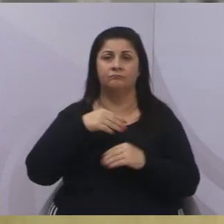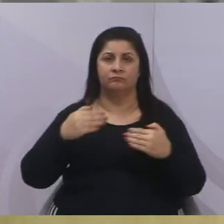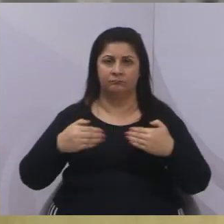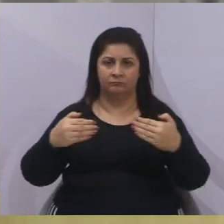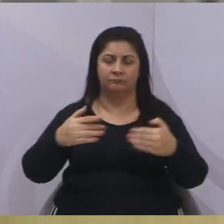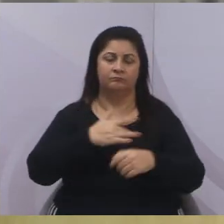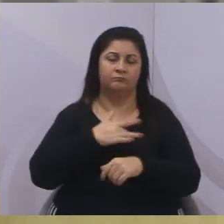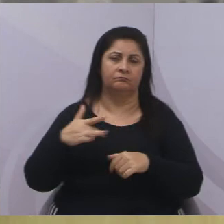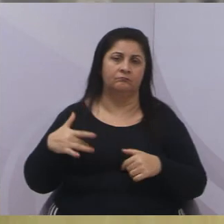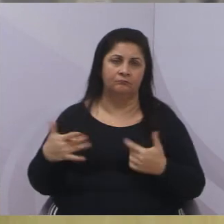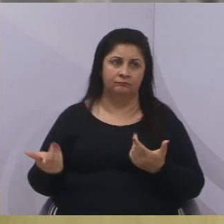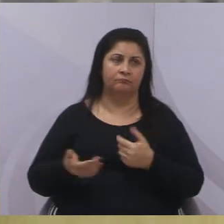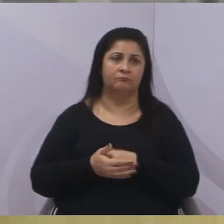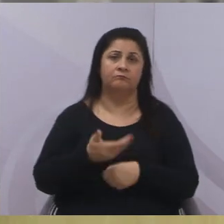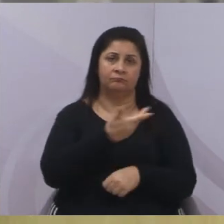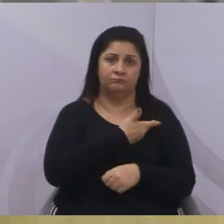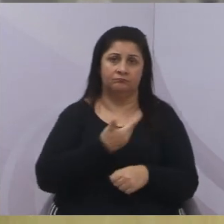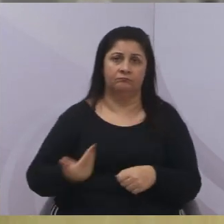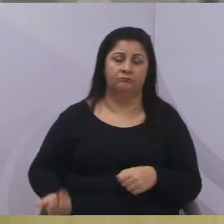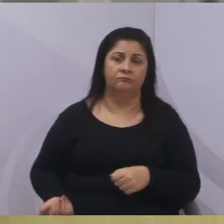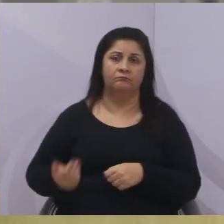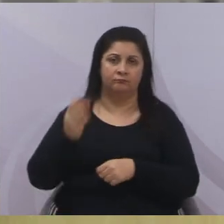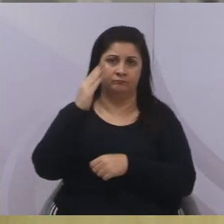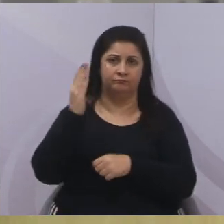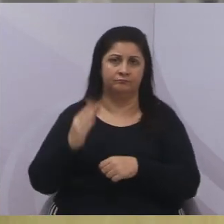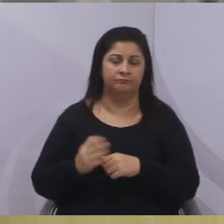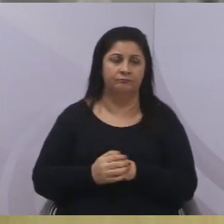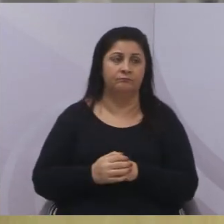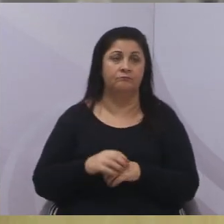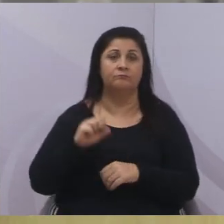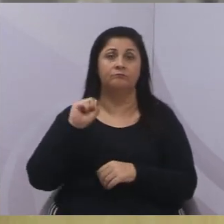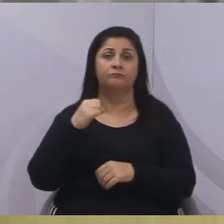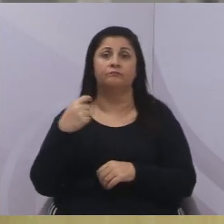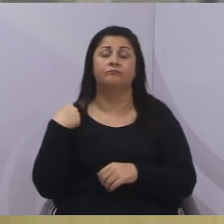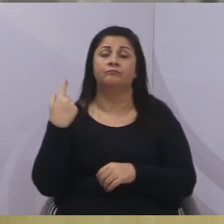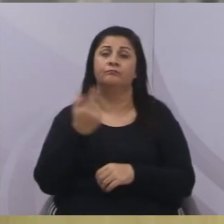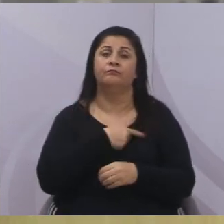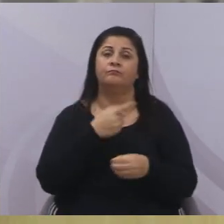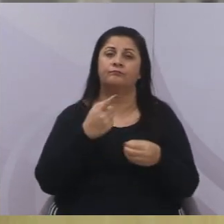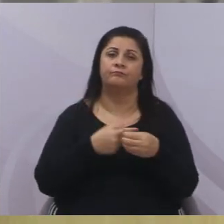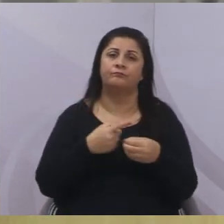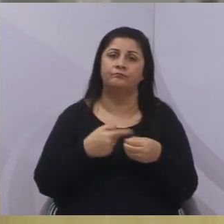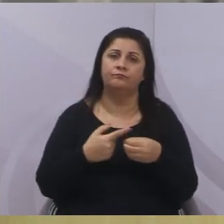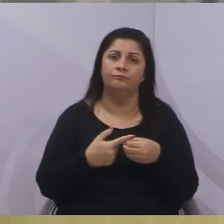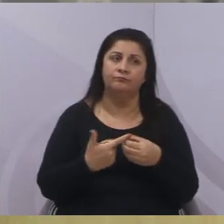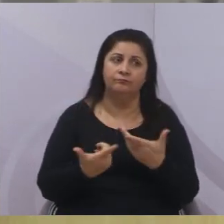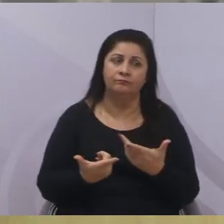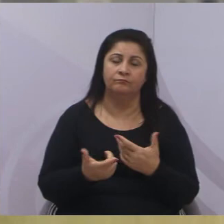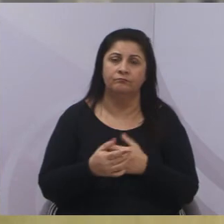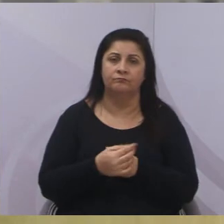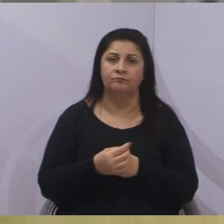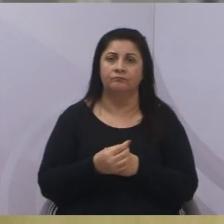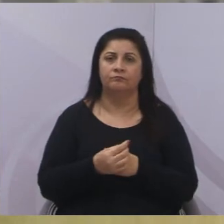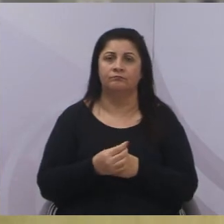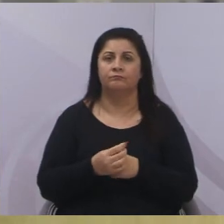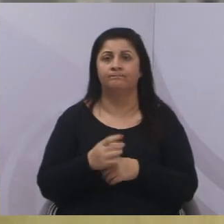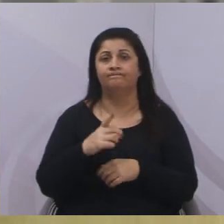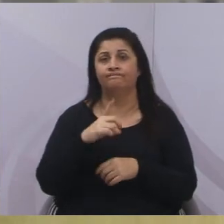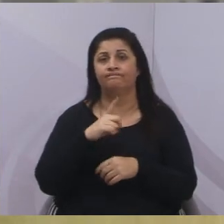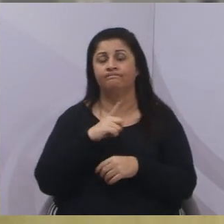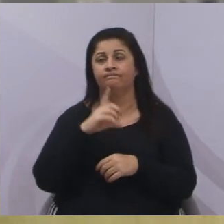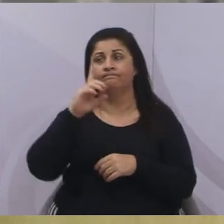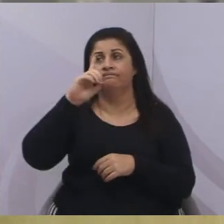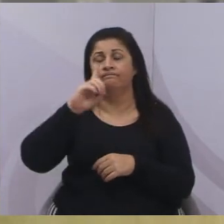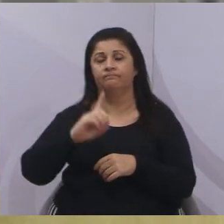governo federal, e também se o nosso município, se Jacareí, é um município elegível